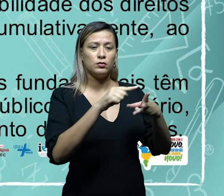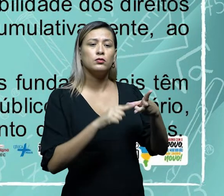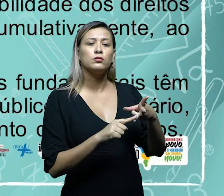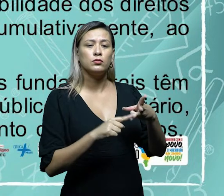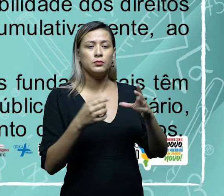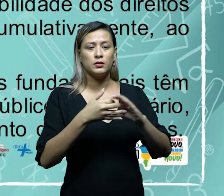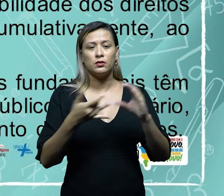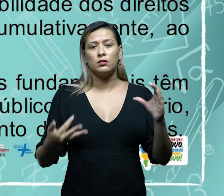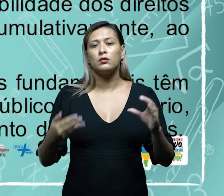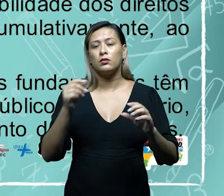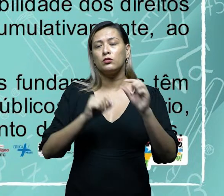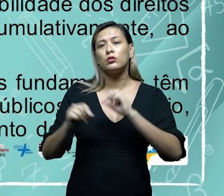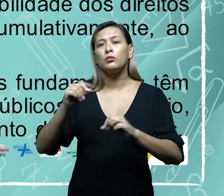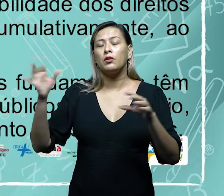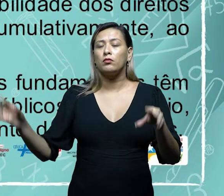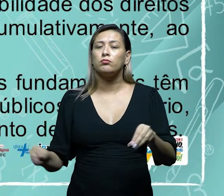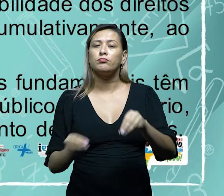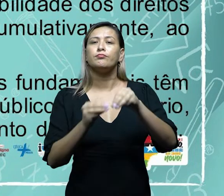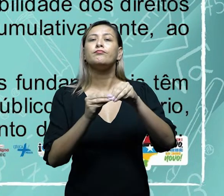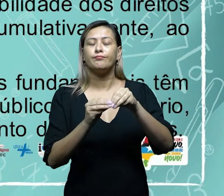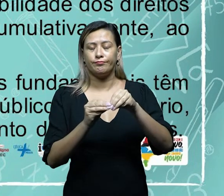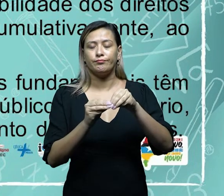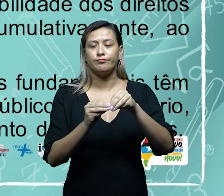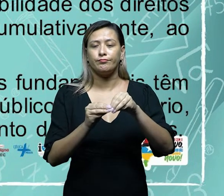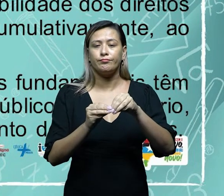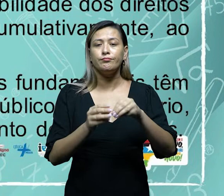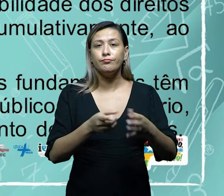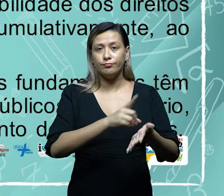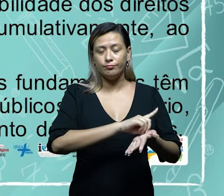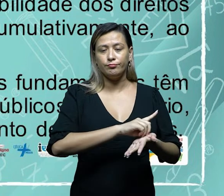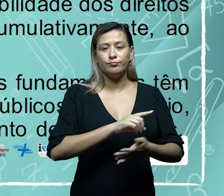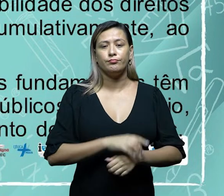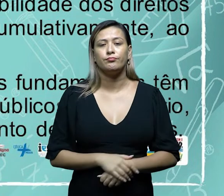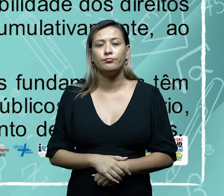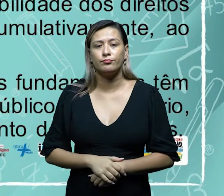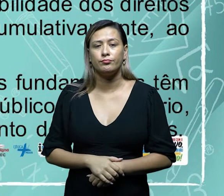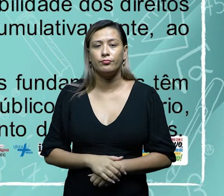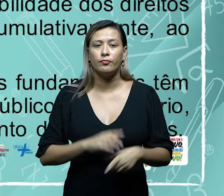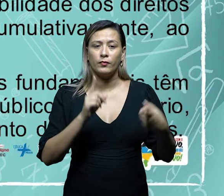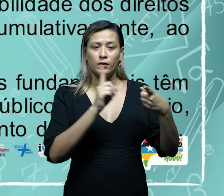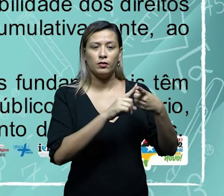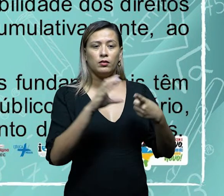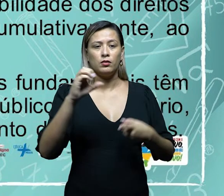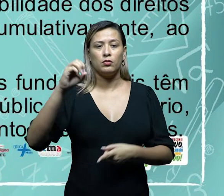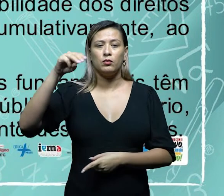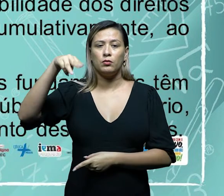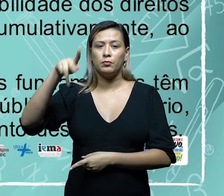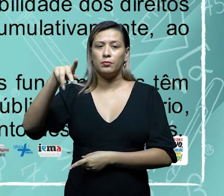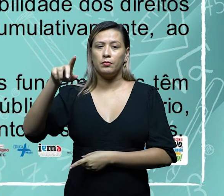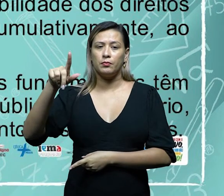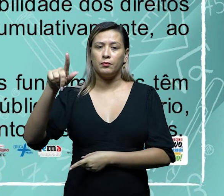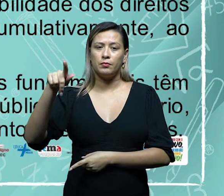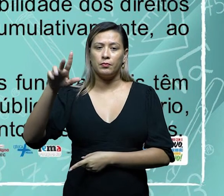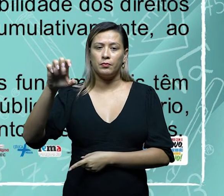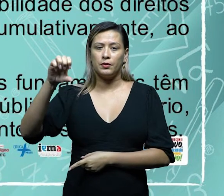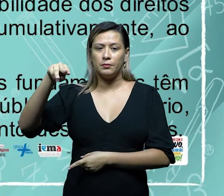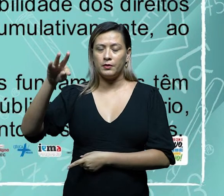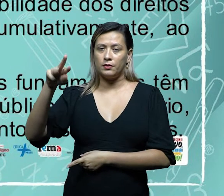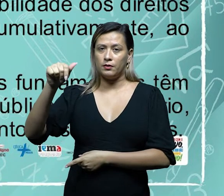características, elas são complementares, tá bom? Bom, a nossa primeira característica aqui, a gente vai falar a respeito